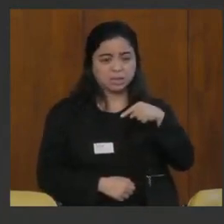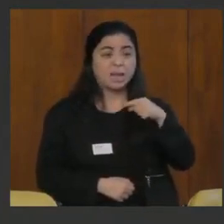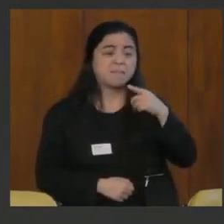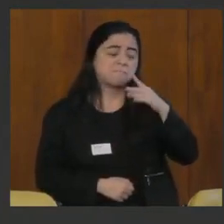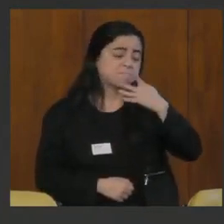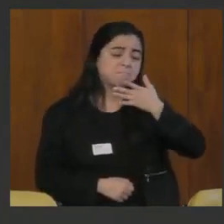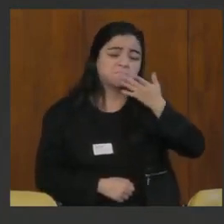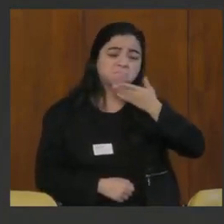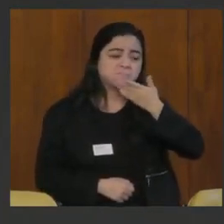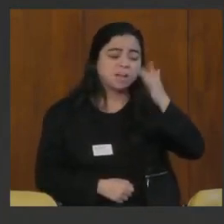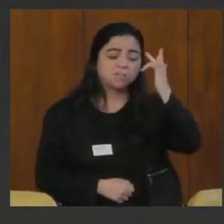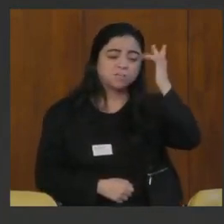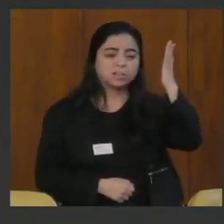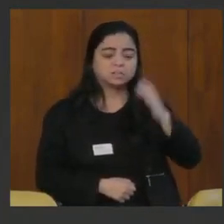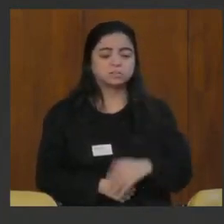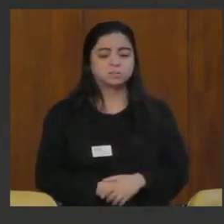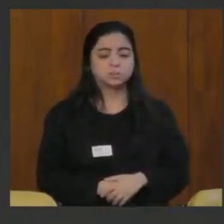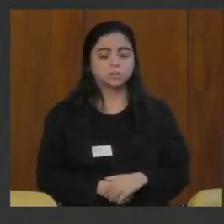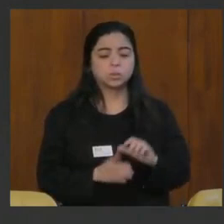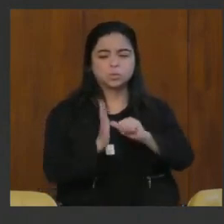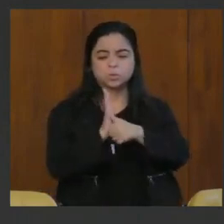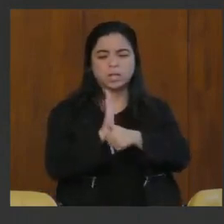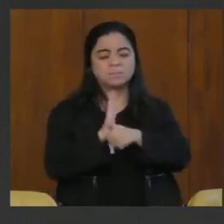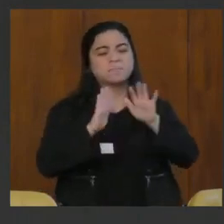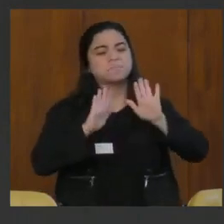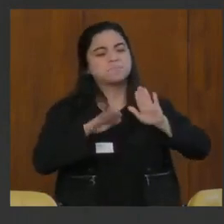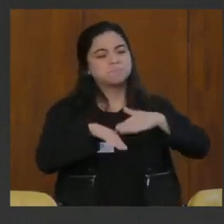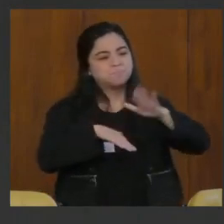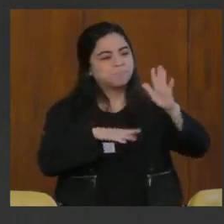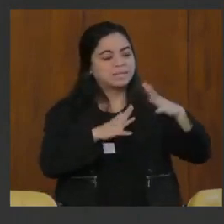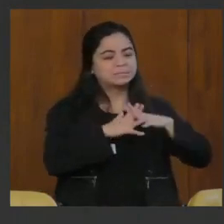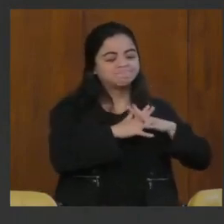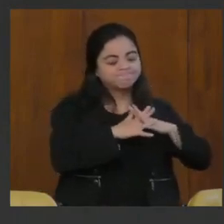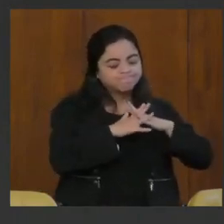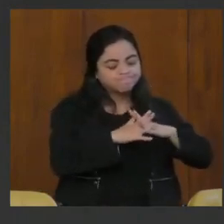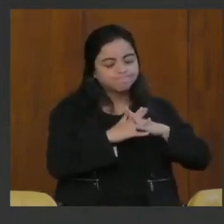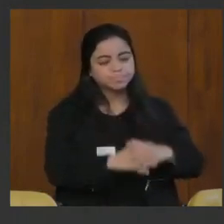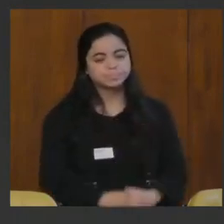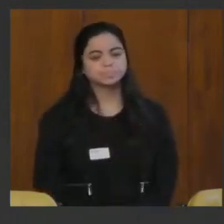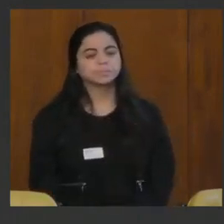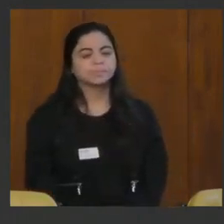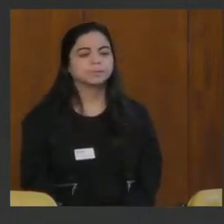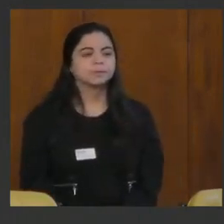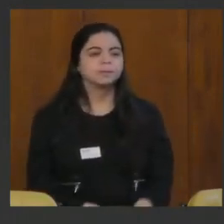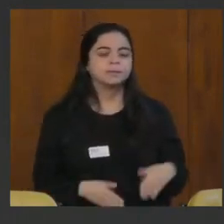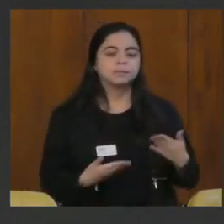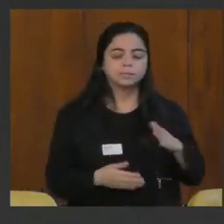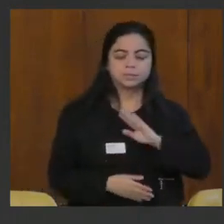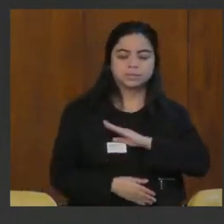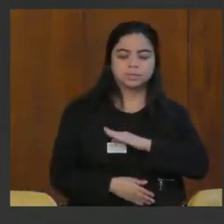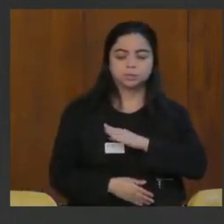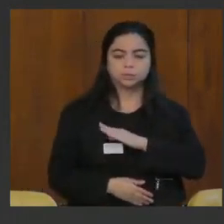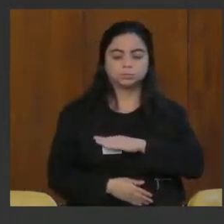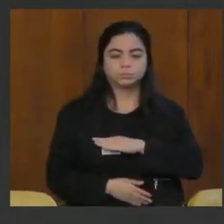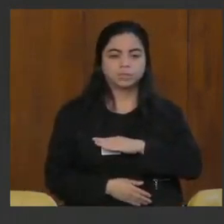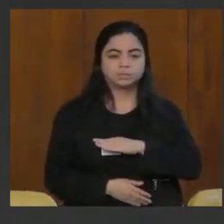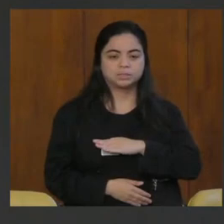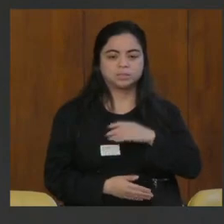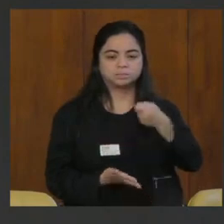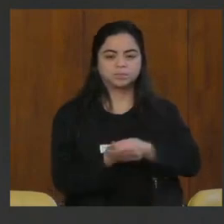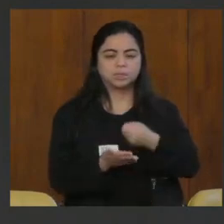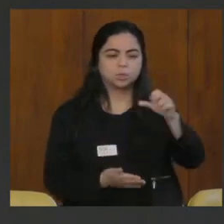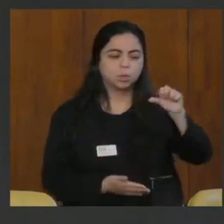Né? Na síndrome de Down, o defeito do septo é muito mais complicado. Então, essa é a cardiopatia que manda